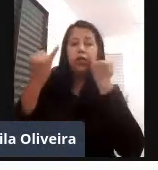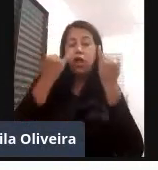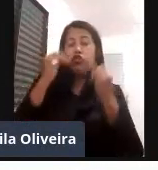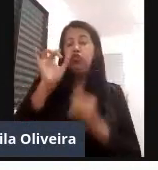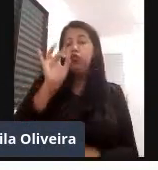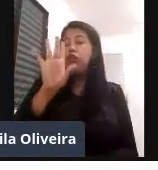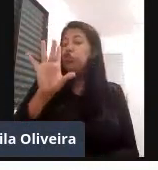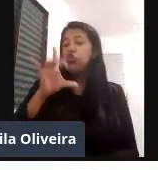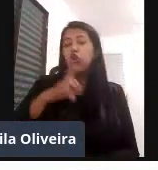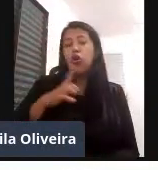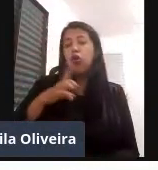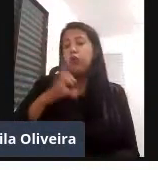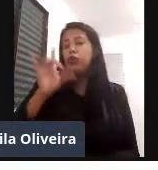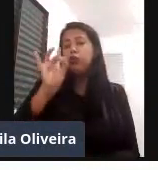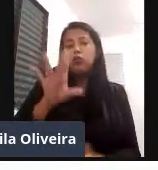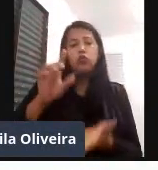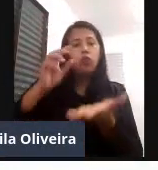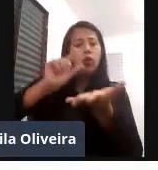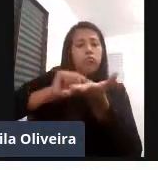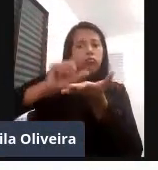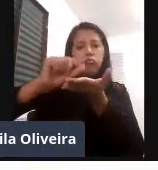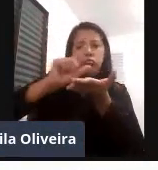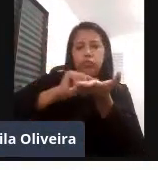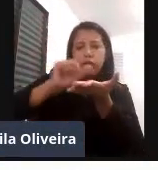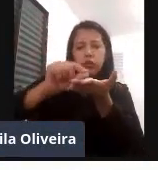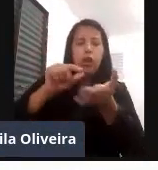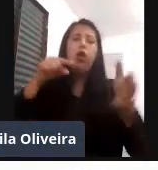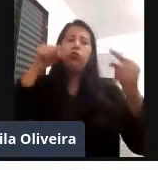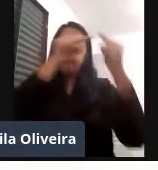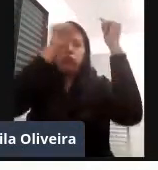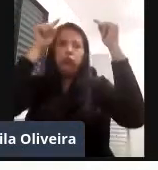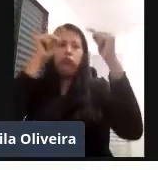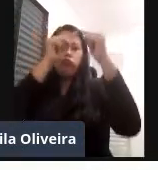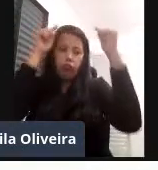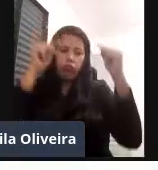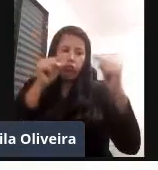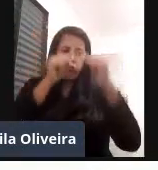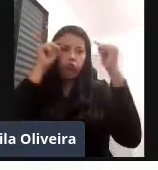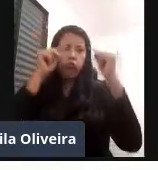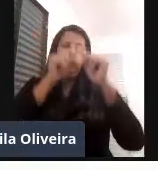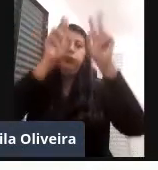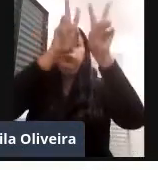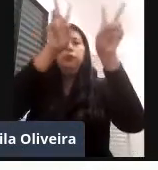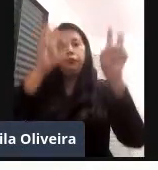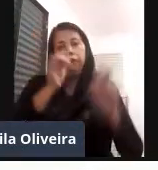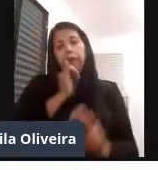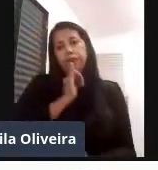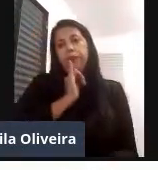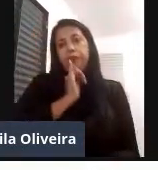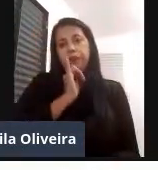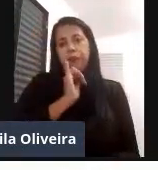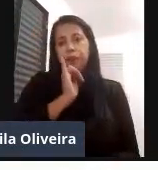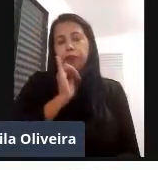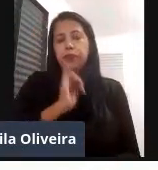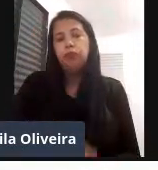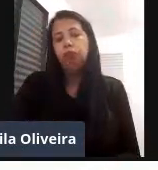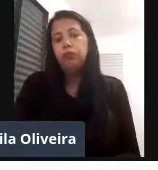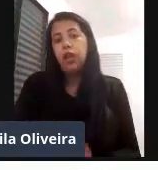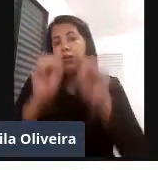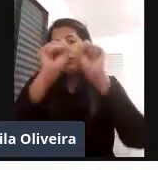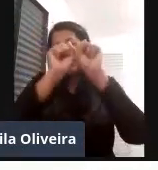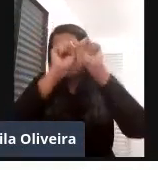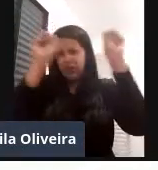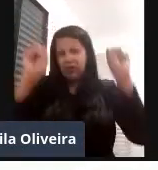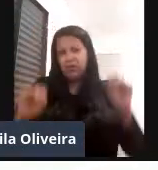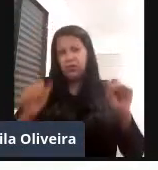dissertações, independente também do assunto, só vai ter tese e dissertação. Então, as bases de dados, elas